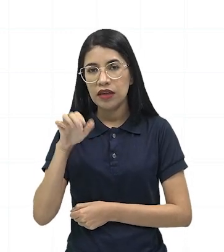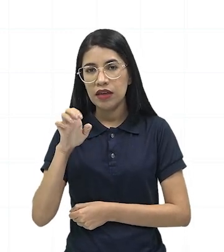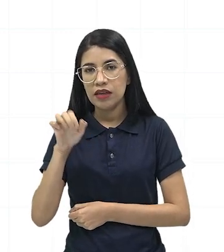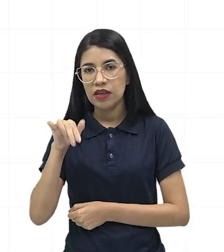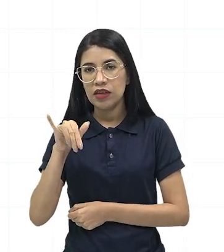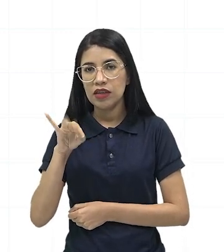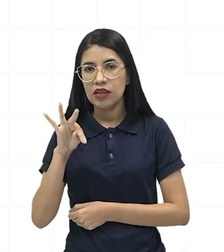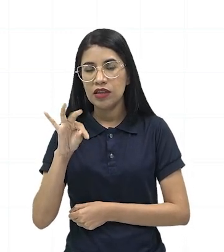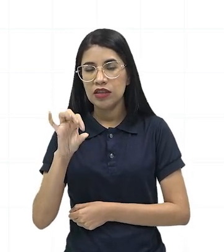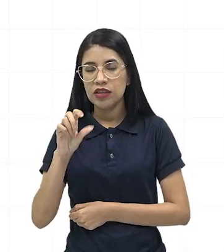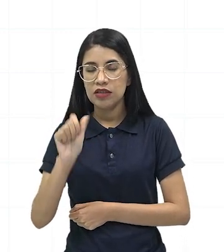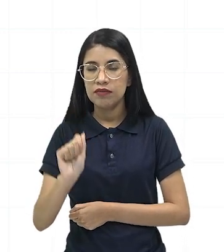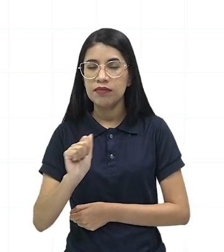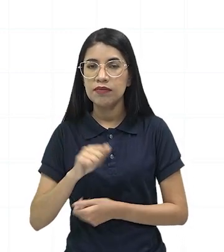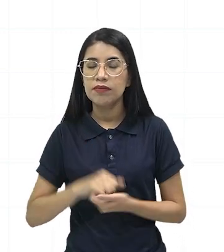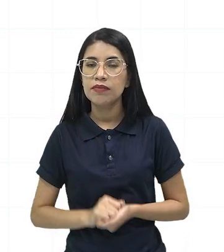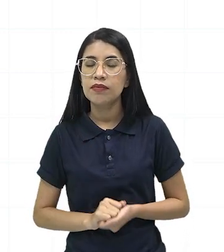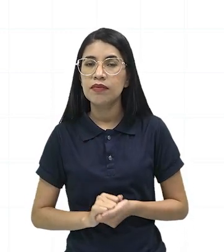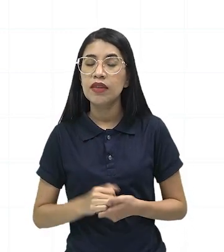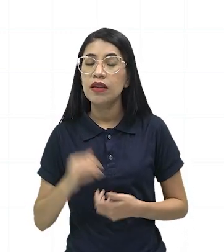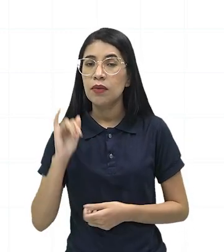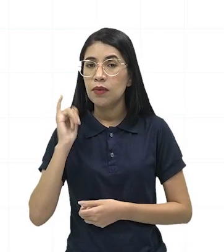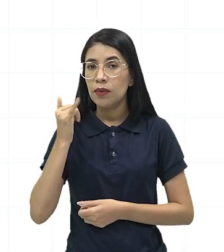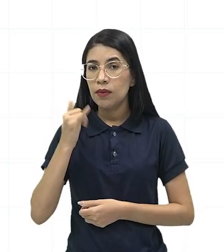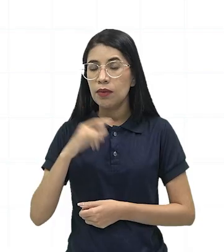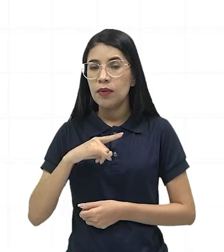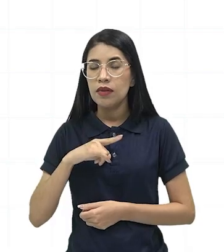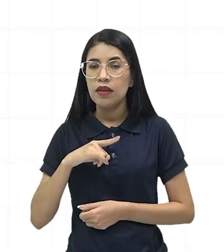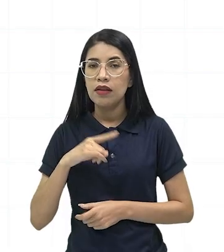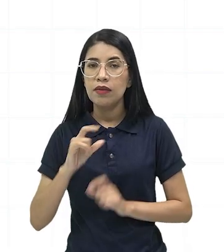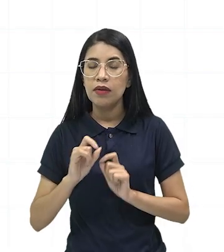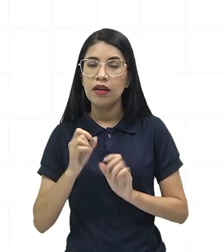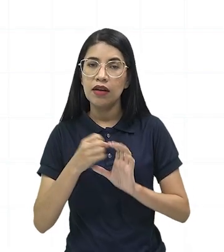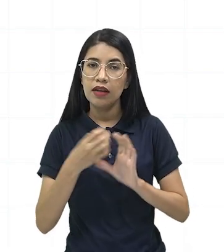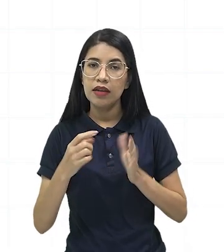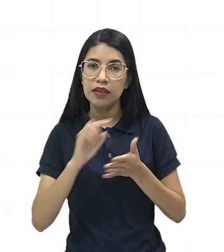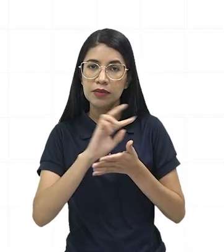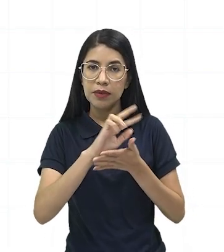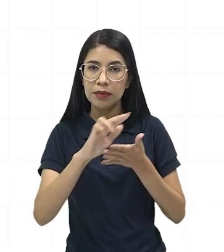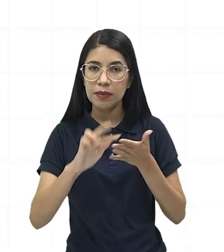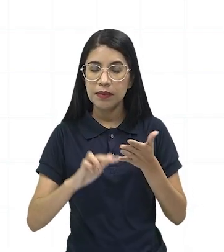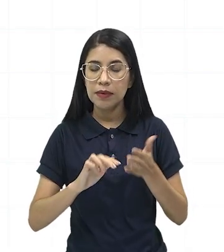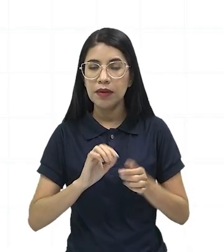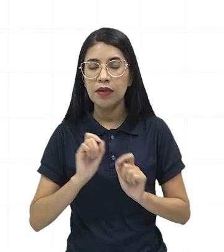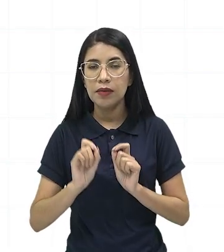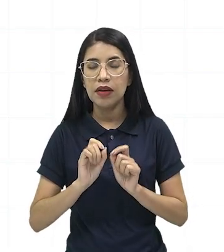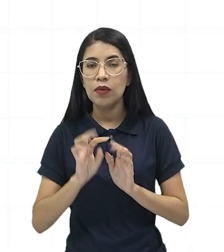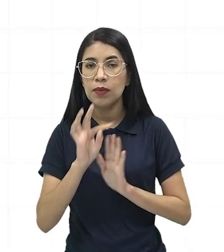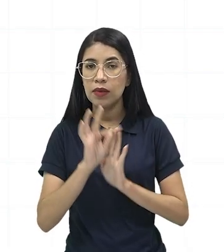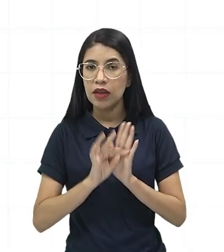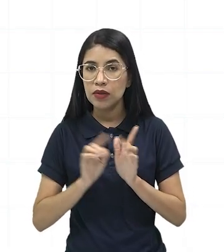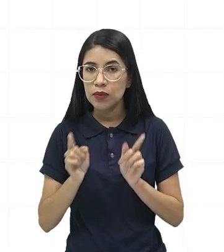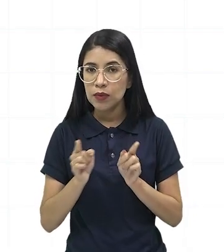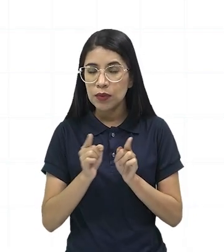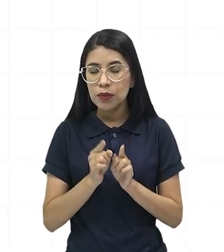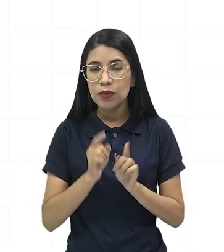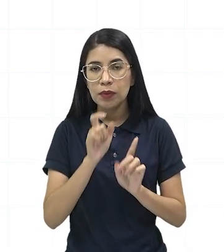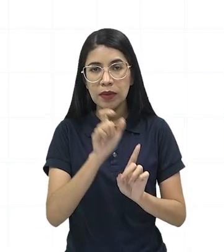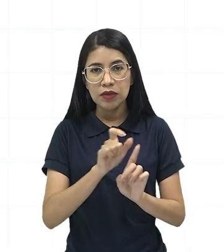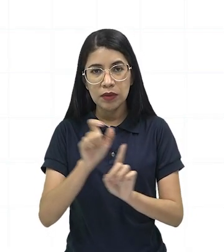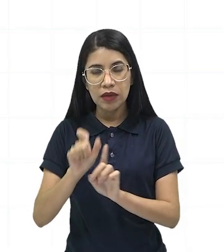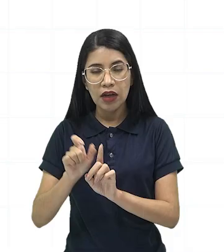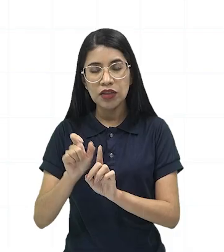Então, o conto ele vai ter essas características, né, de ser um texto curto, de ter poucos personagens,